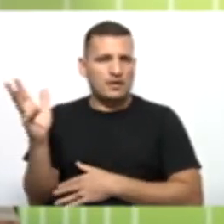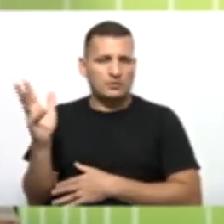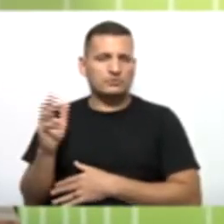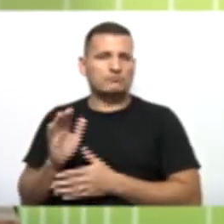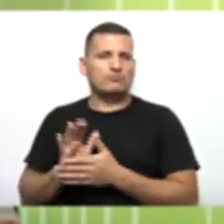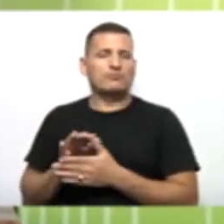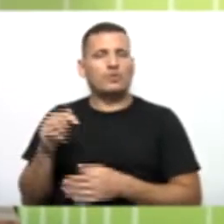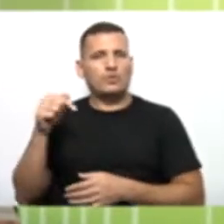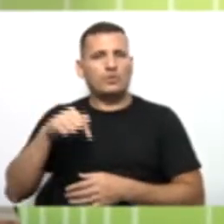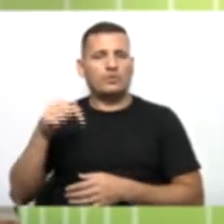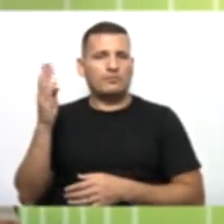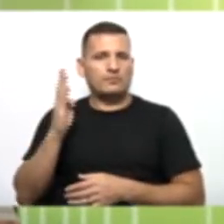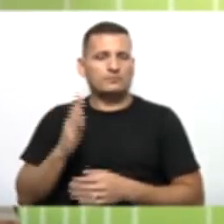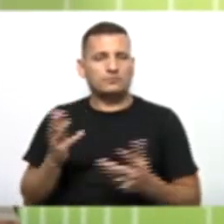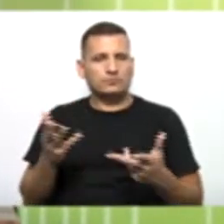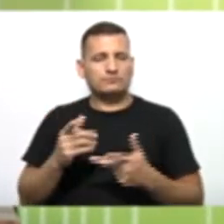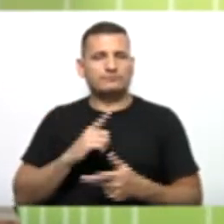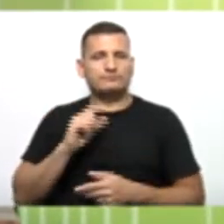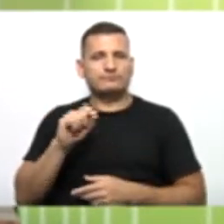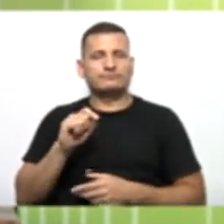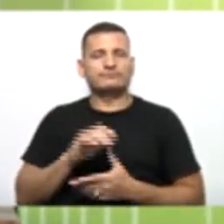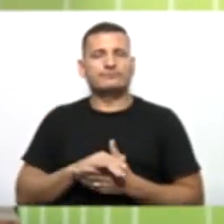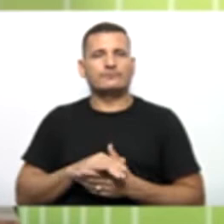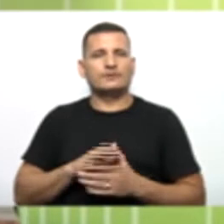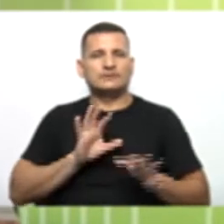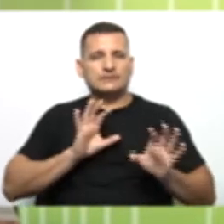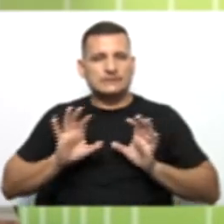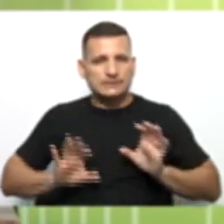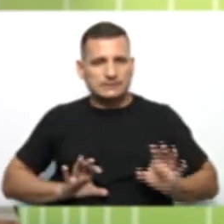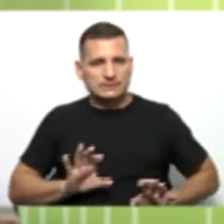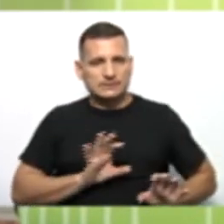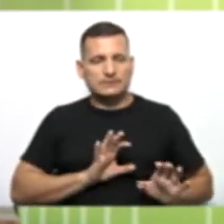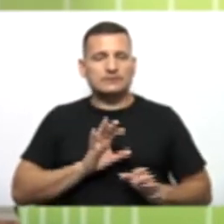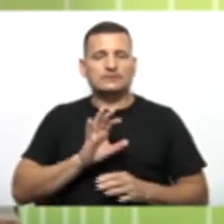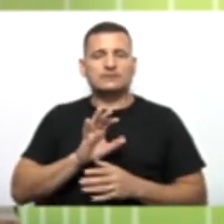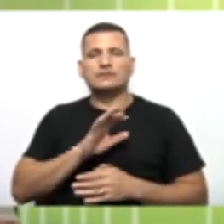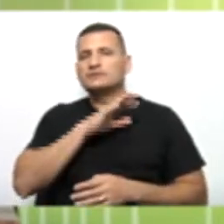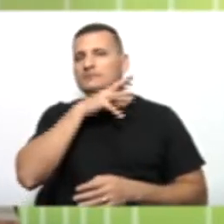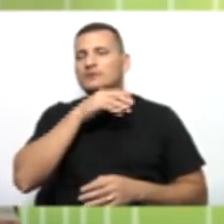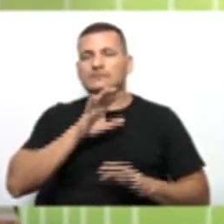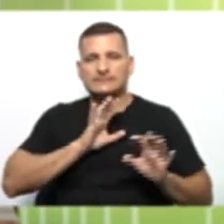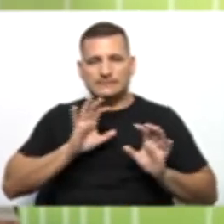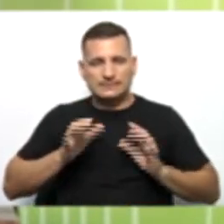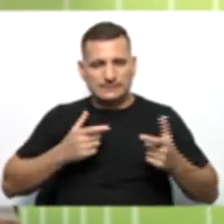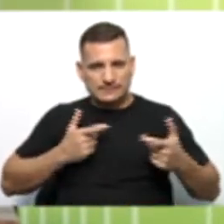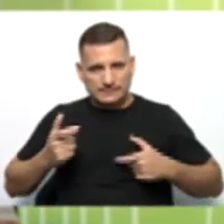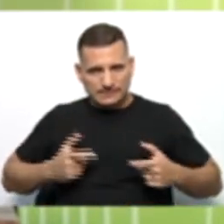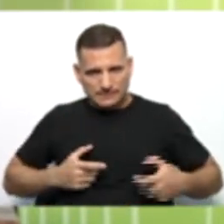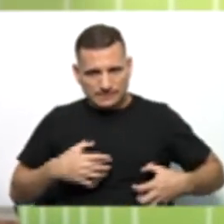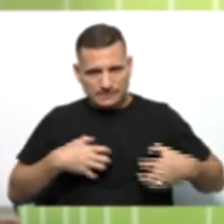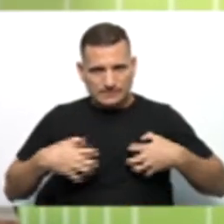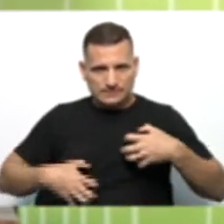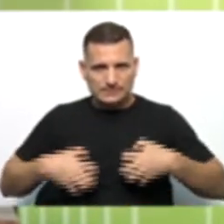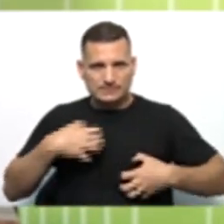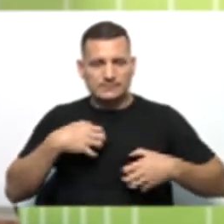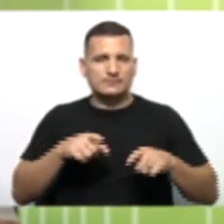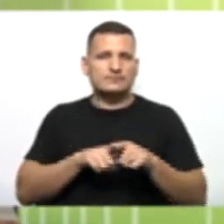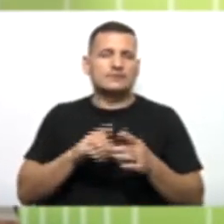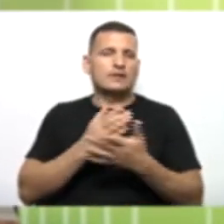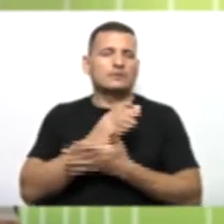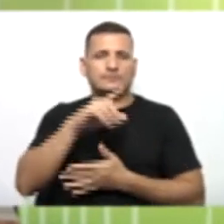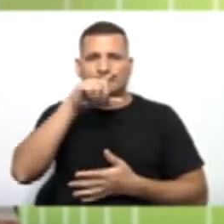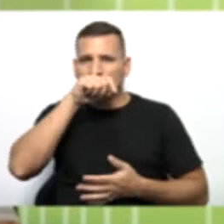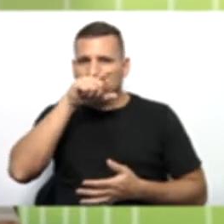Brasil, por exemplo, a onça-pintada que corre risco de extinção. Temos alguns tipos de aves que correm risco de extinção. Por